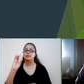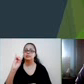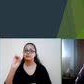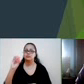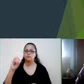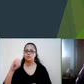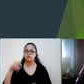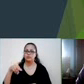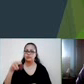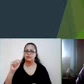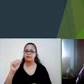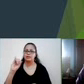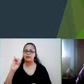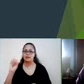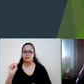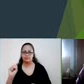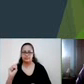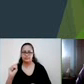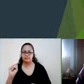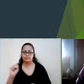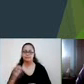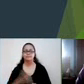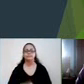gente viu que